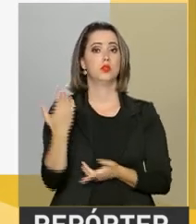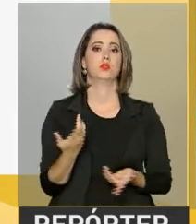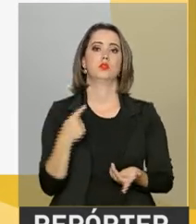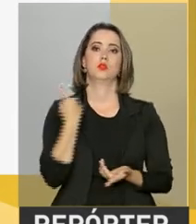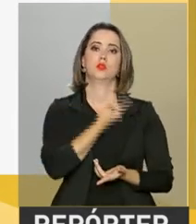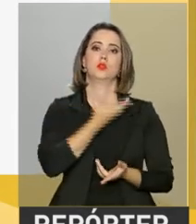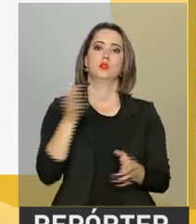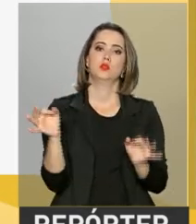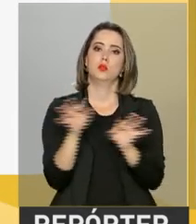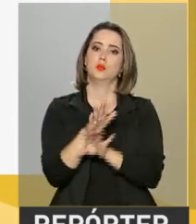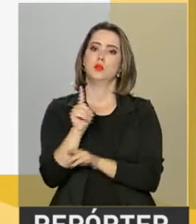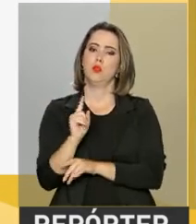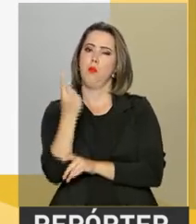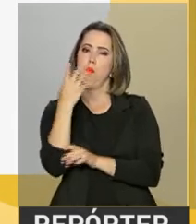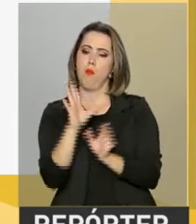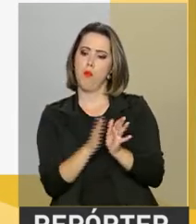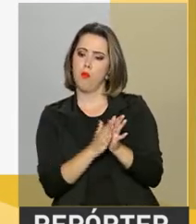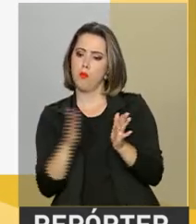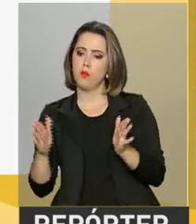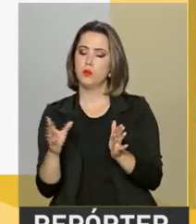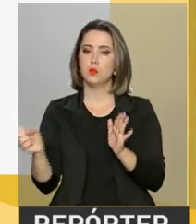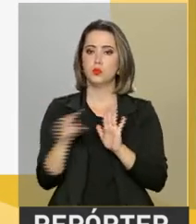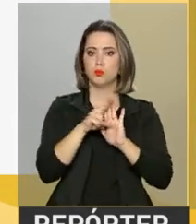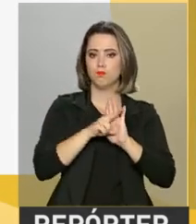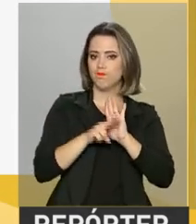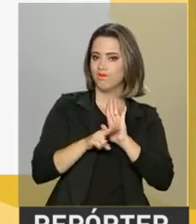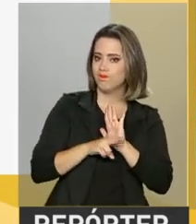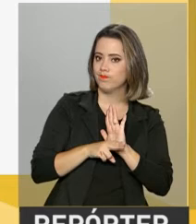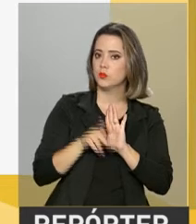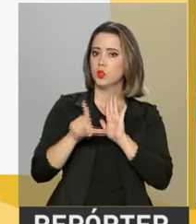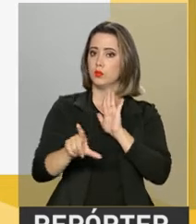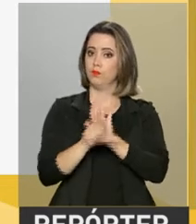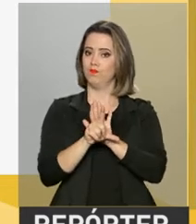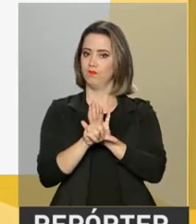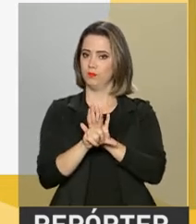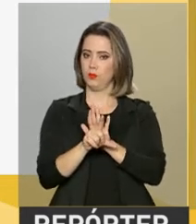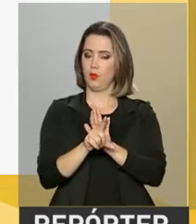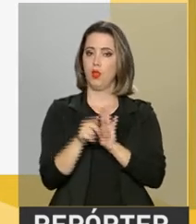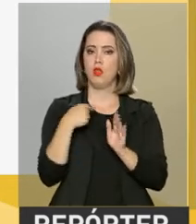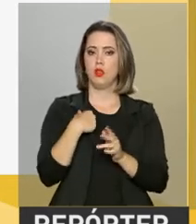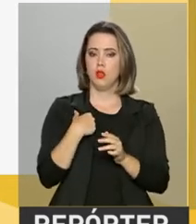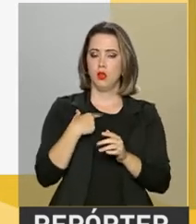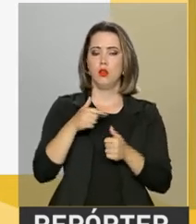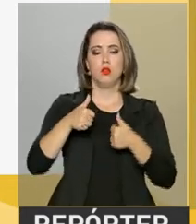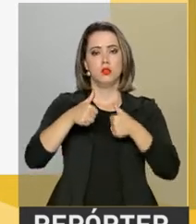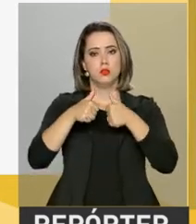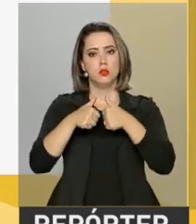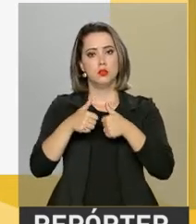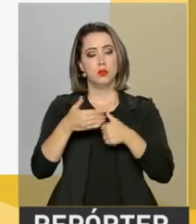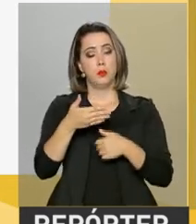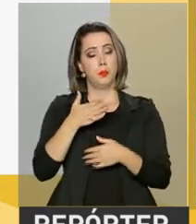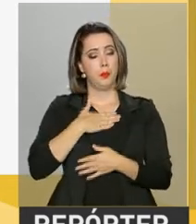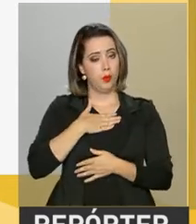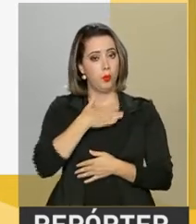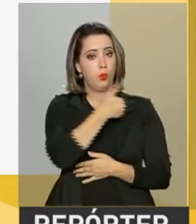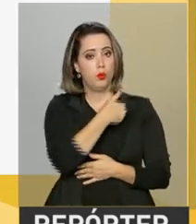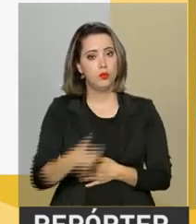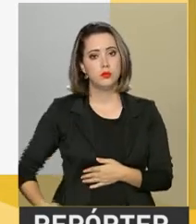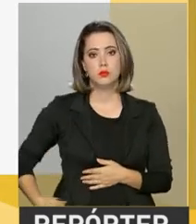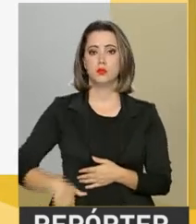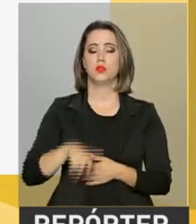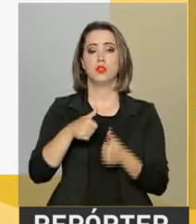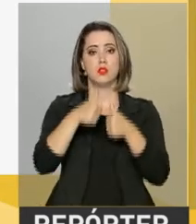teremos completado um primeiro ciclo de reformas. Eu estou, digamos assim, muito mobilizado, o meu governo está muito